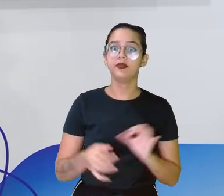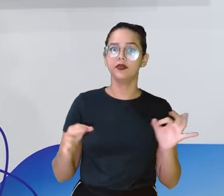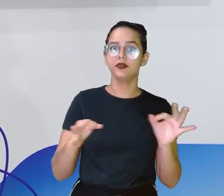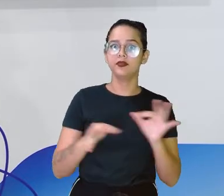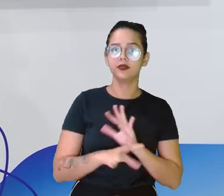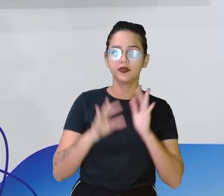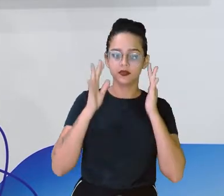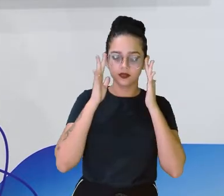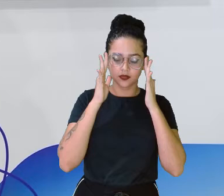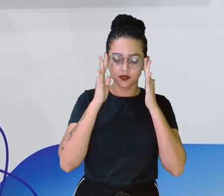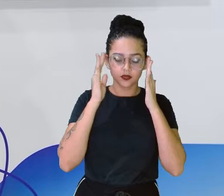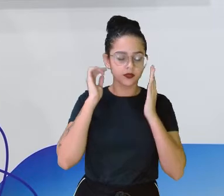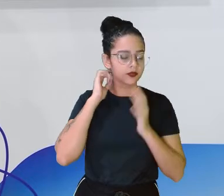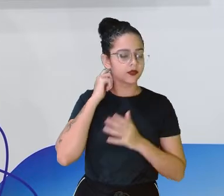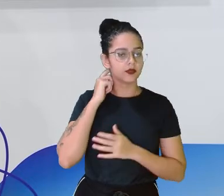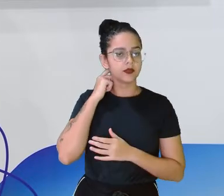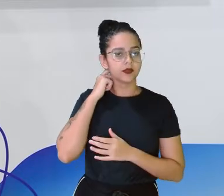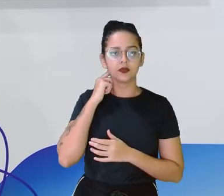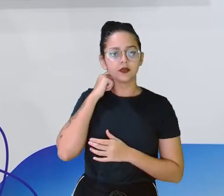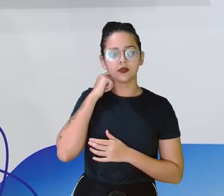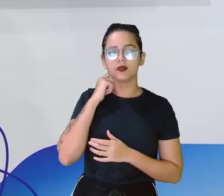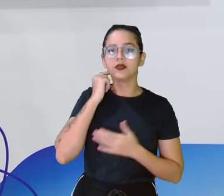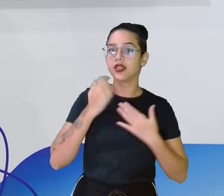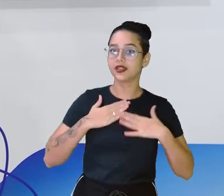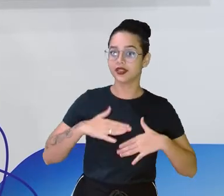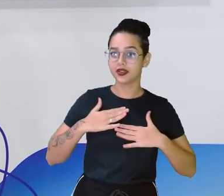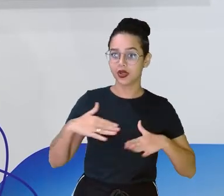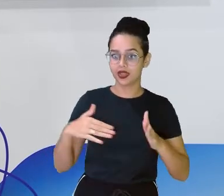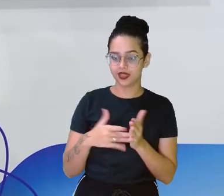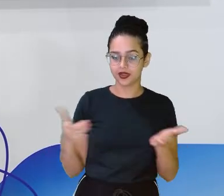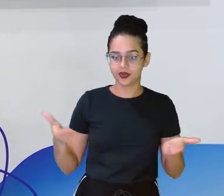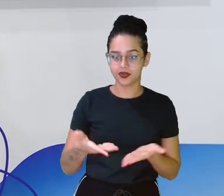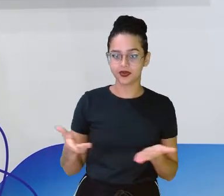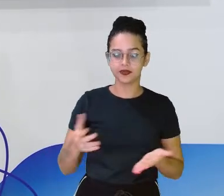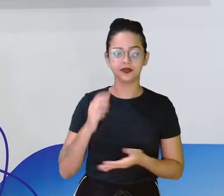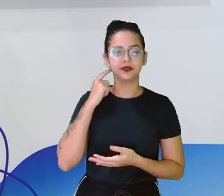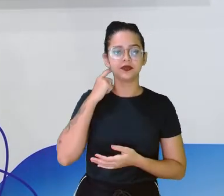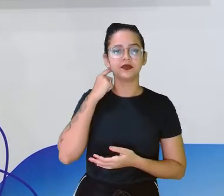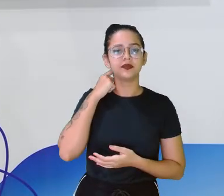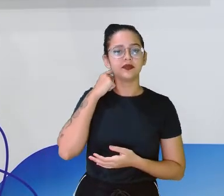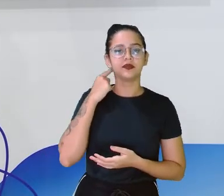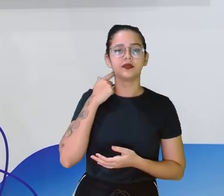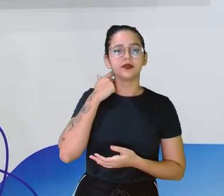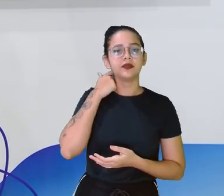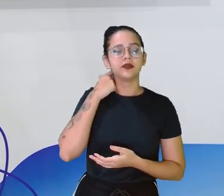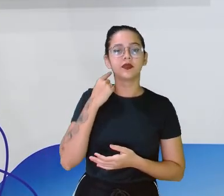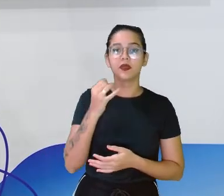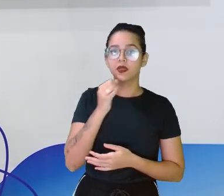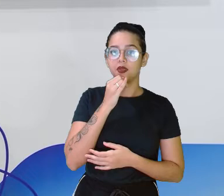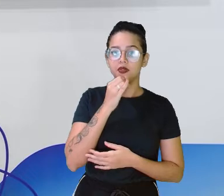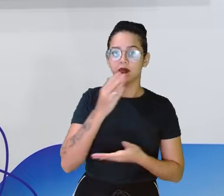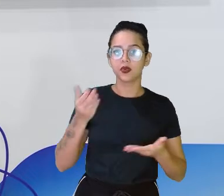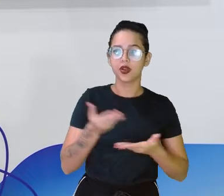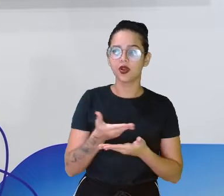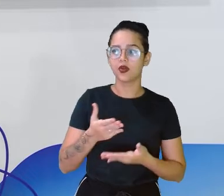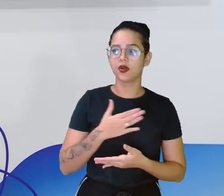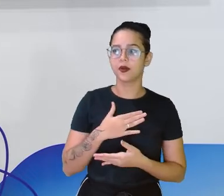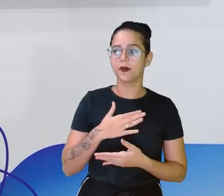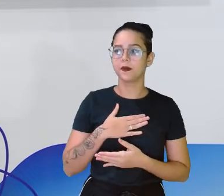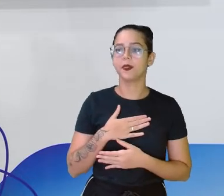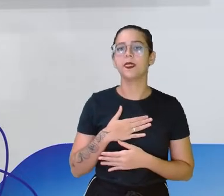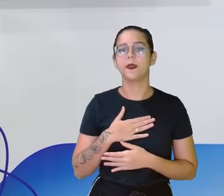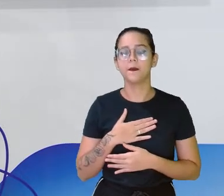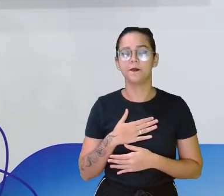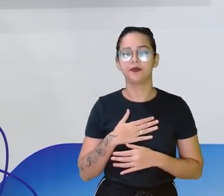Acabou. Resolvido. Certo? Tranquilo até aí? Vou dar um exemplo aqui na minha pirâmide